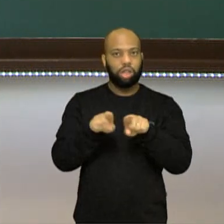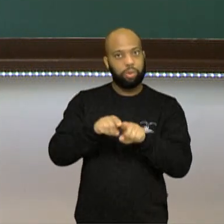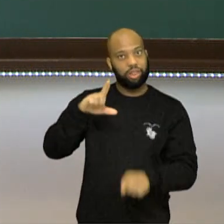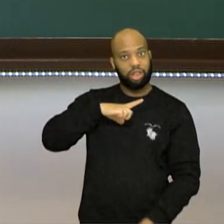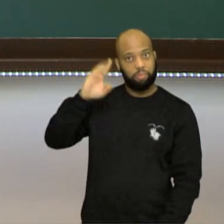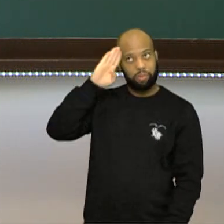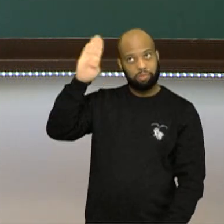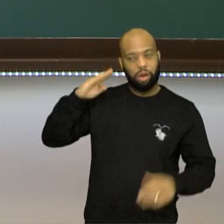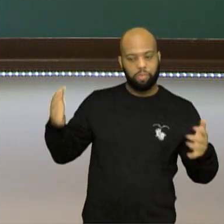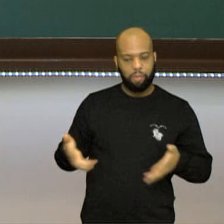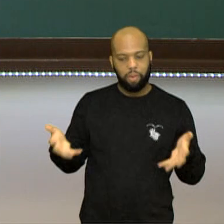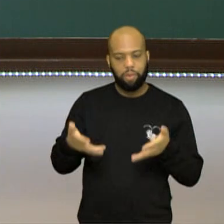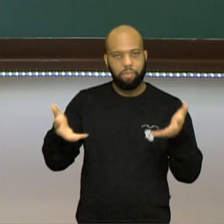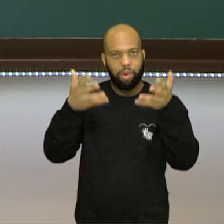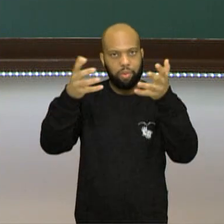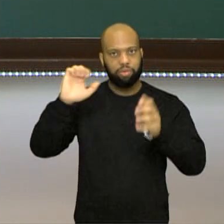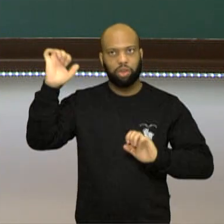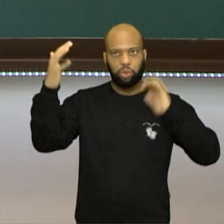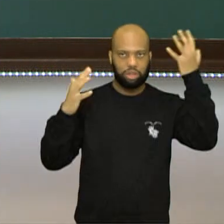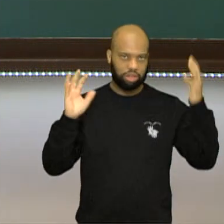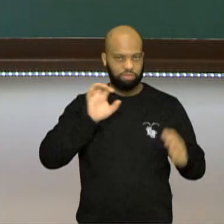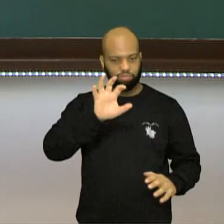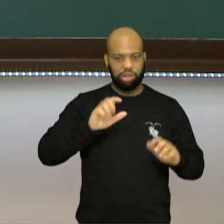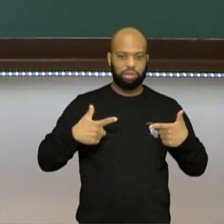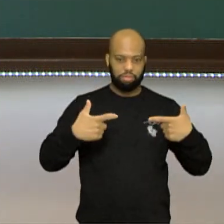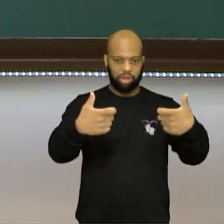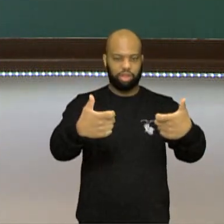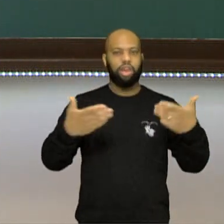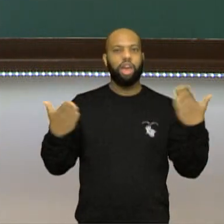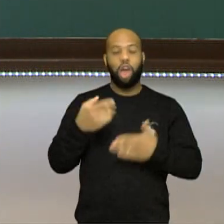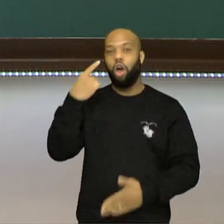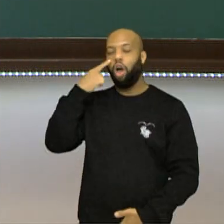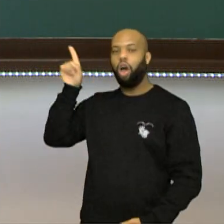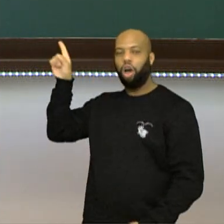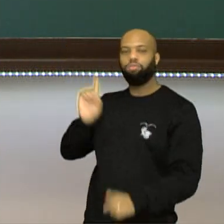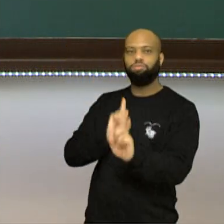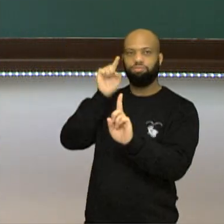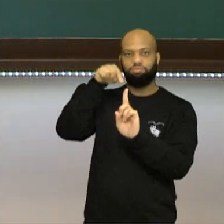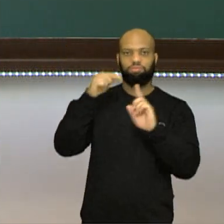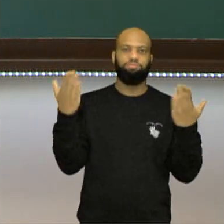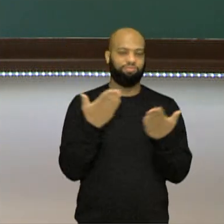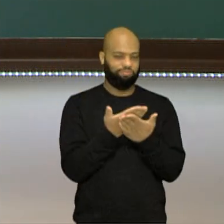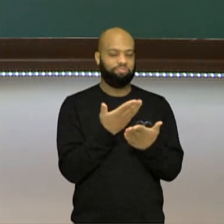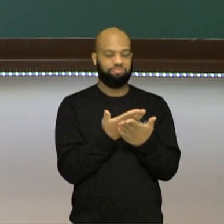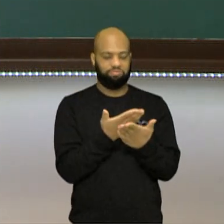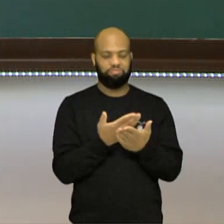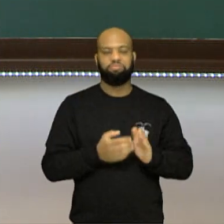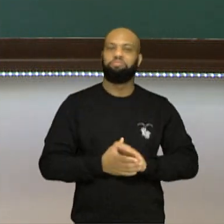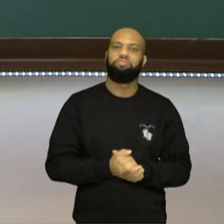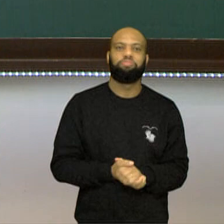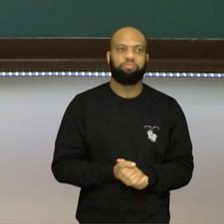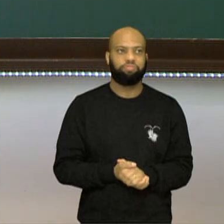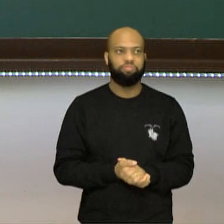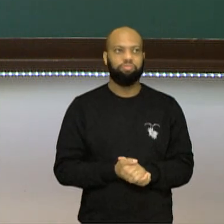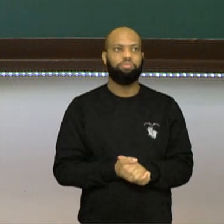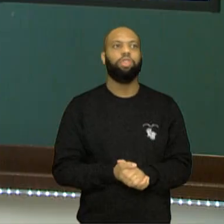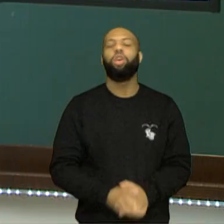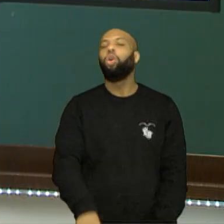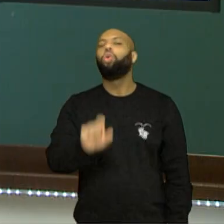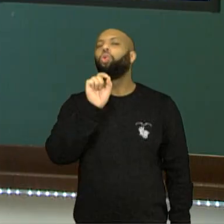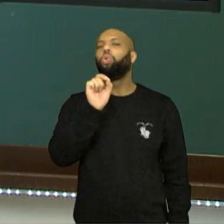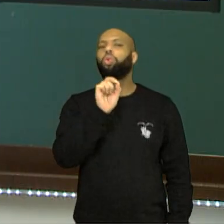principais motivações para essa guerra. Vamos ver então os objetivos para a nossa aula de hoje? Então, o